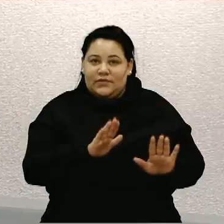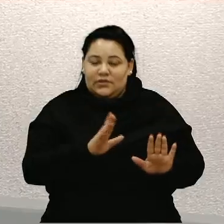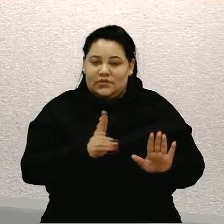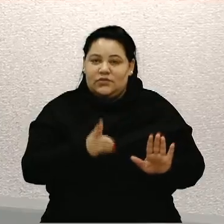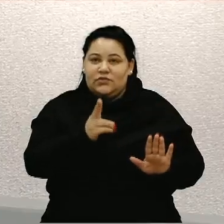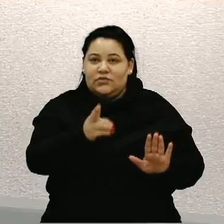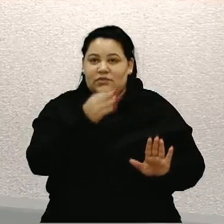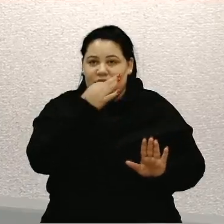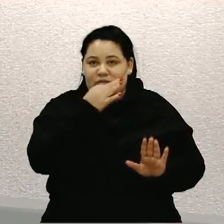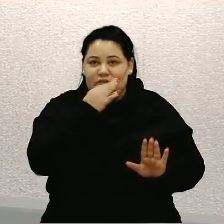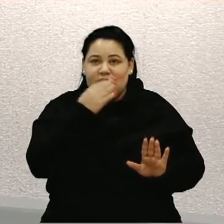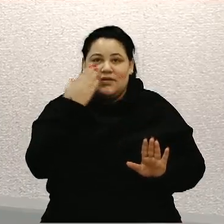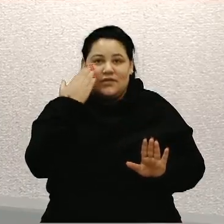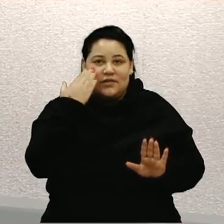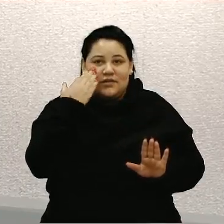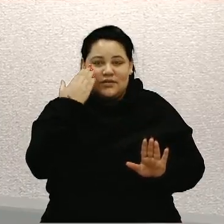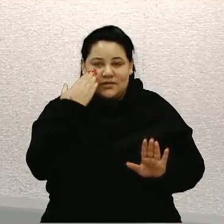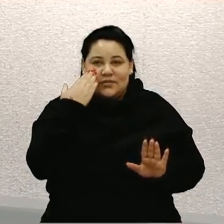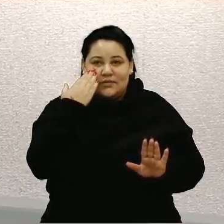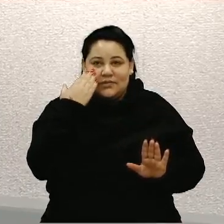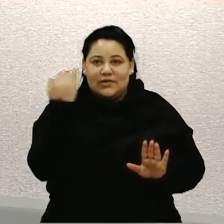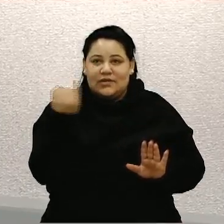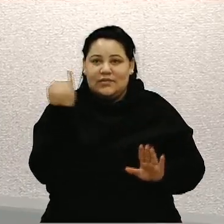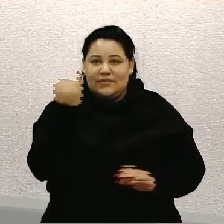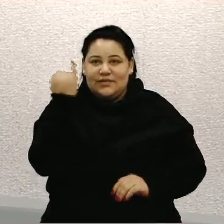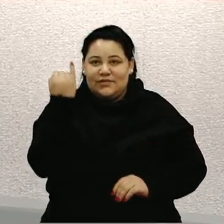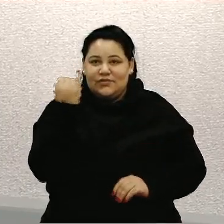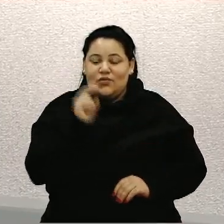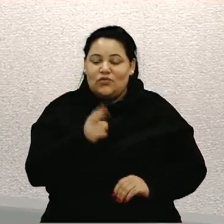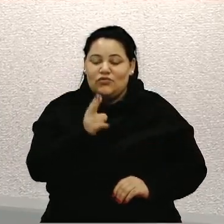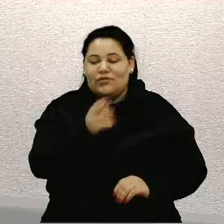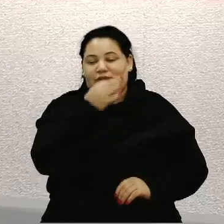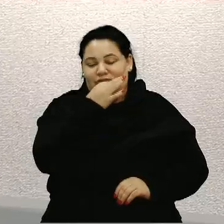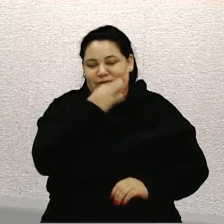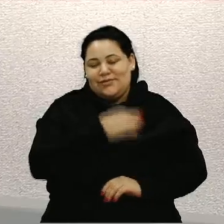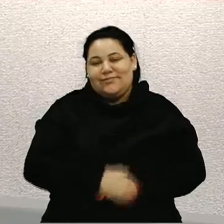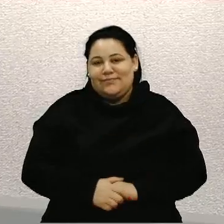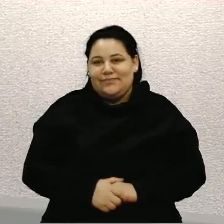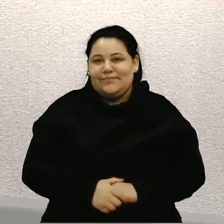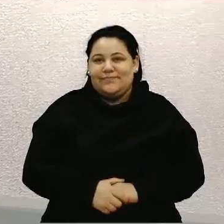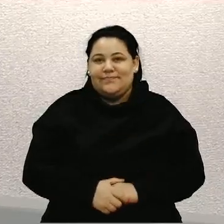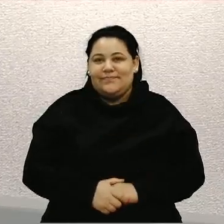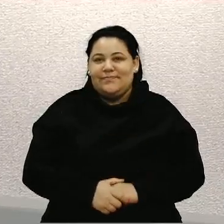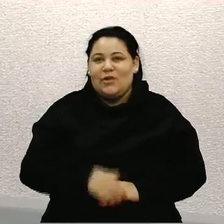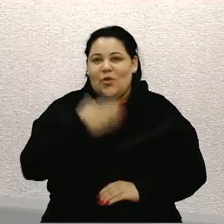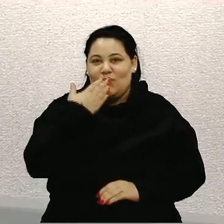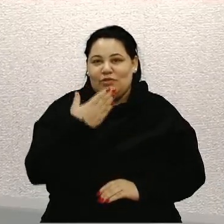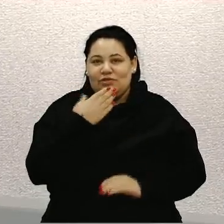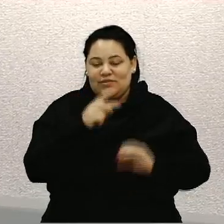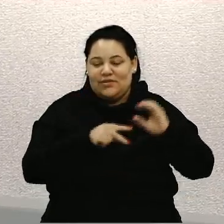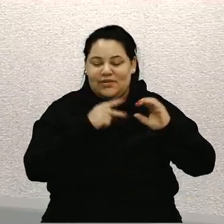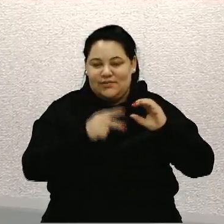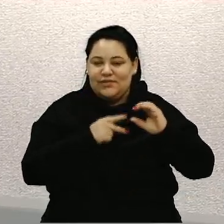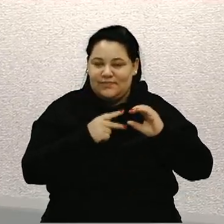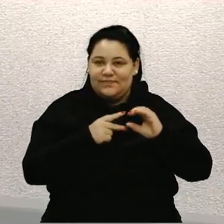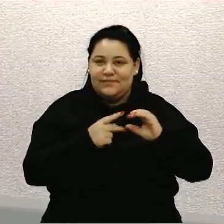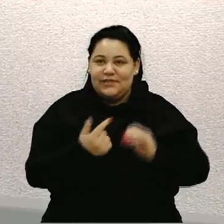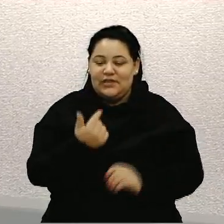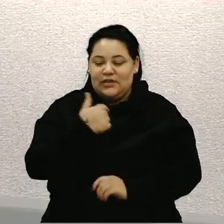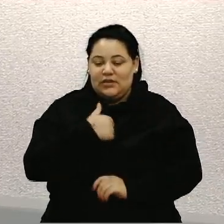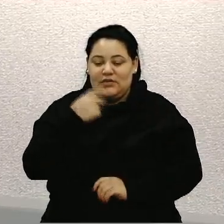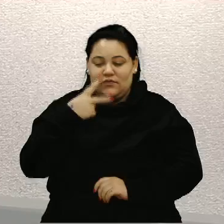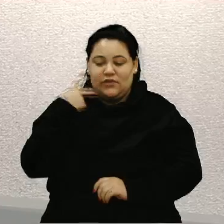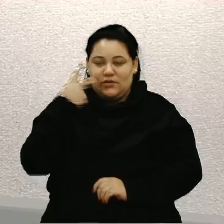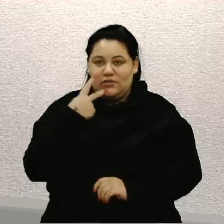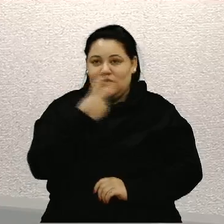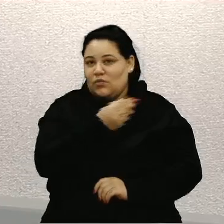gente sabe o quanto é importante. Não, o senhor fica em Caxias. Eu acho que é um pedido da Câmara de Vereadores e desse vereador, como de